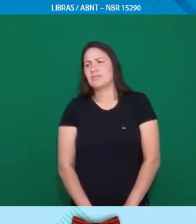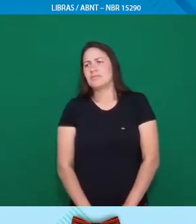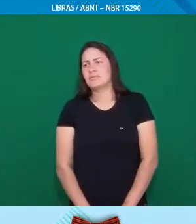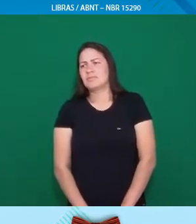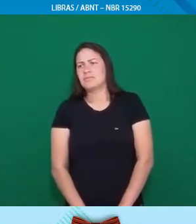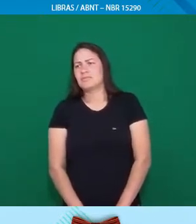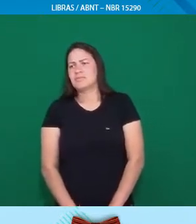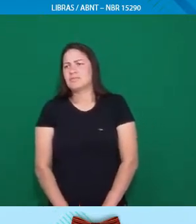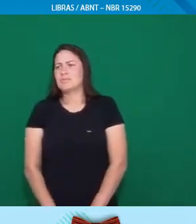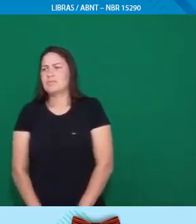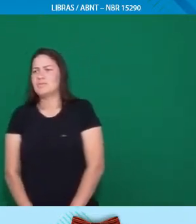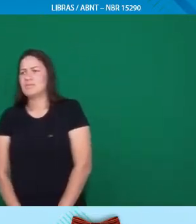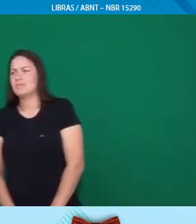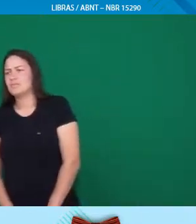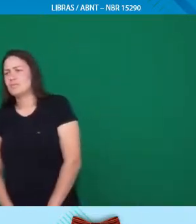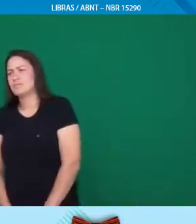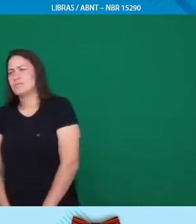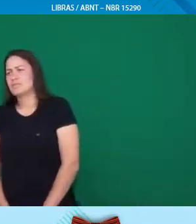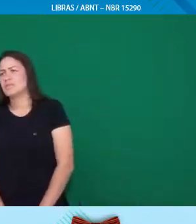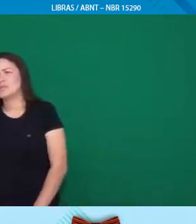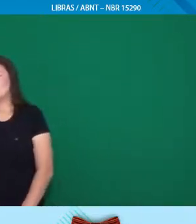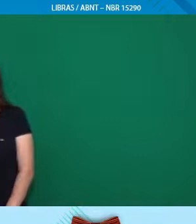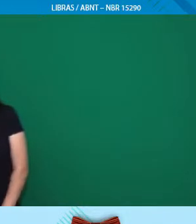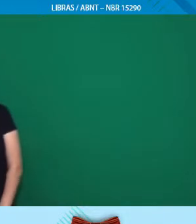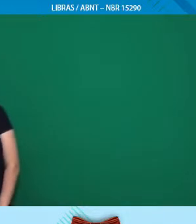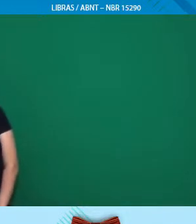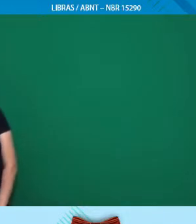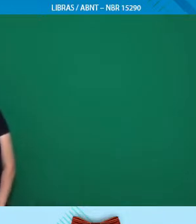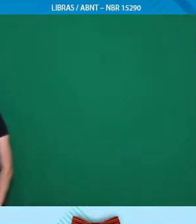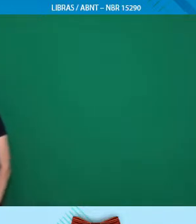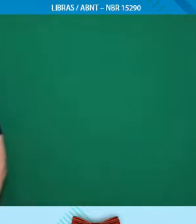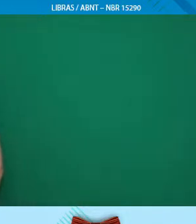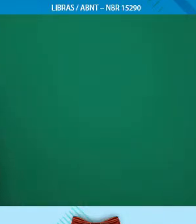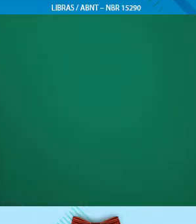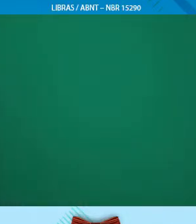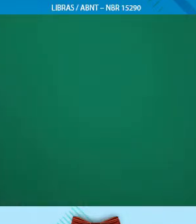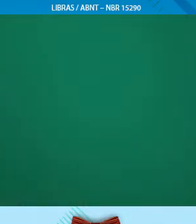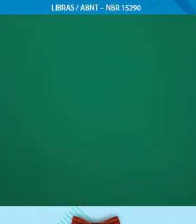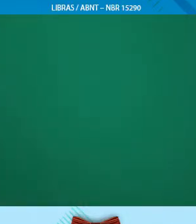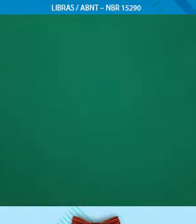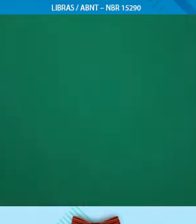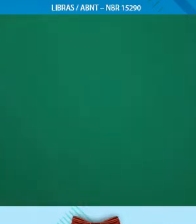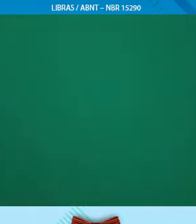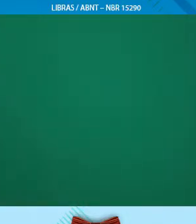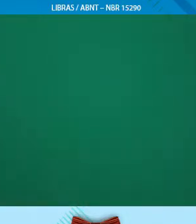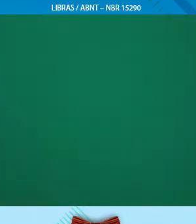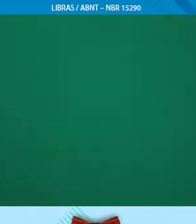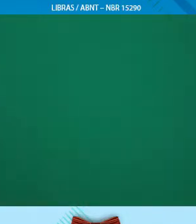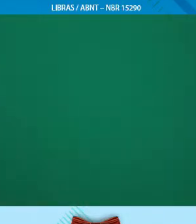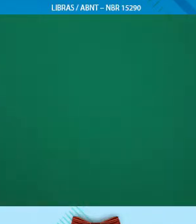E aí um valor